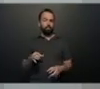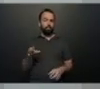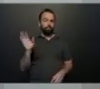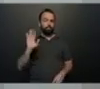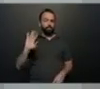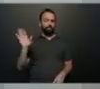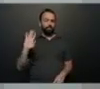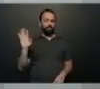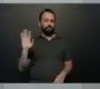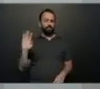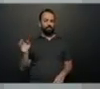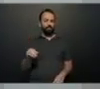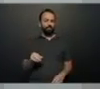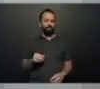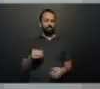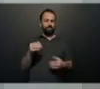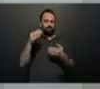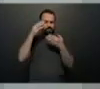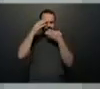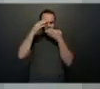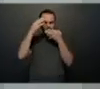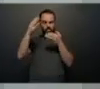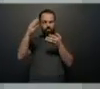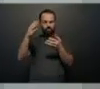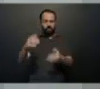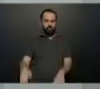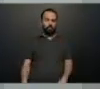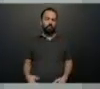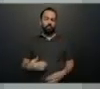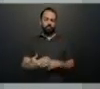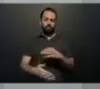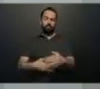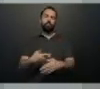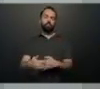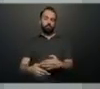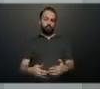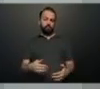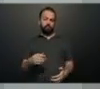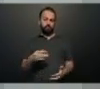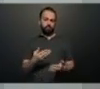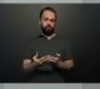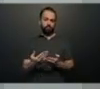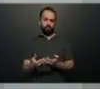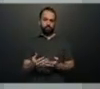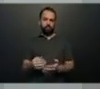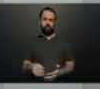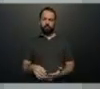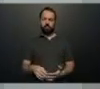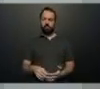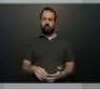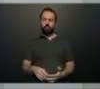próxima aula a gente continua o assunto sobre a química na nossa vida e no nosso cotidiano. Obrigada!